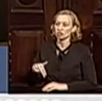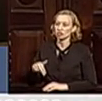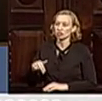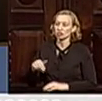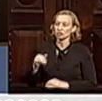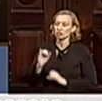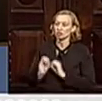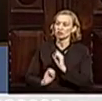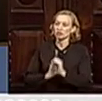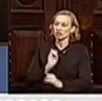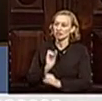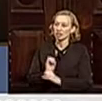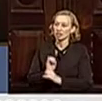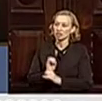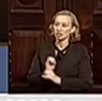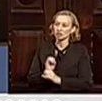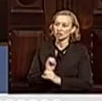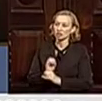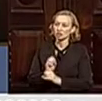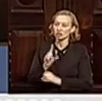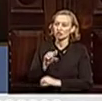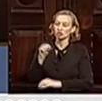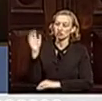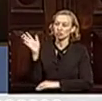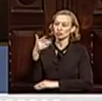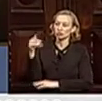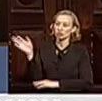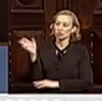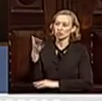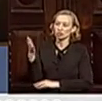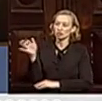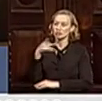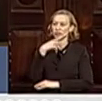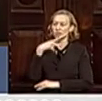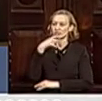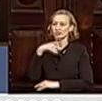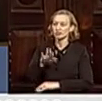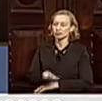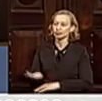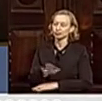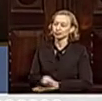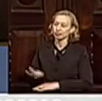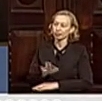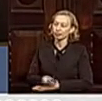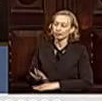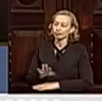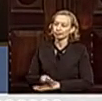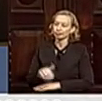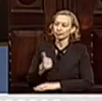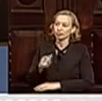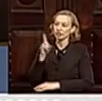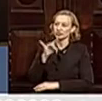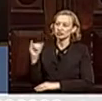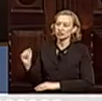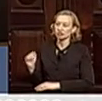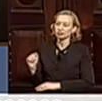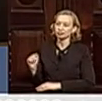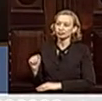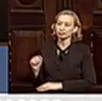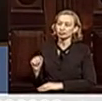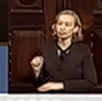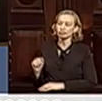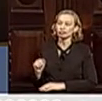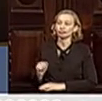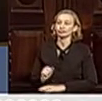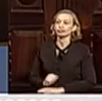da seleção da bandeira, a escolha pelos parlamentares juvenis, para o primeiro dia de realização do evento e a data de premiação